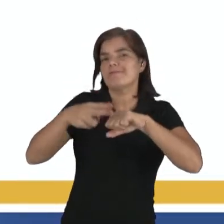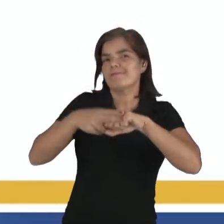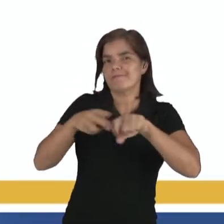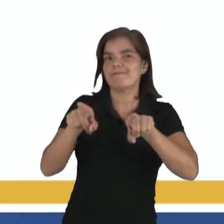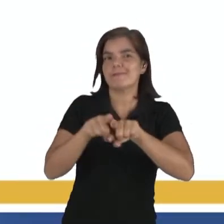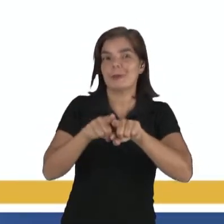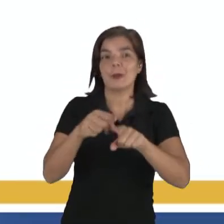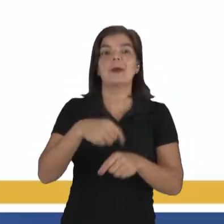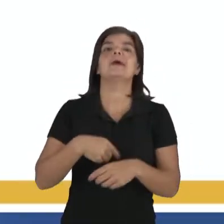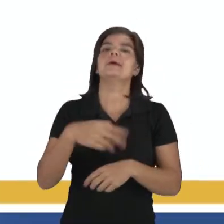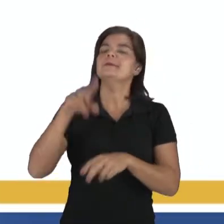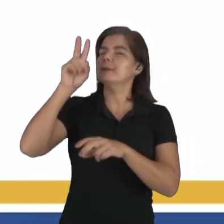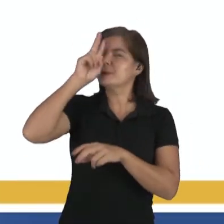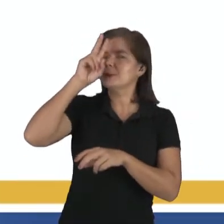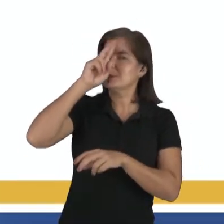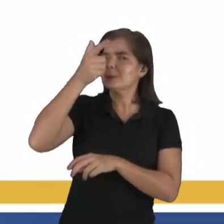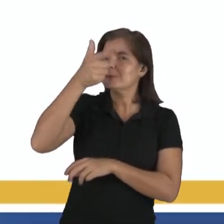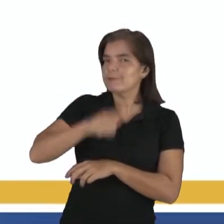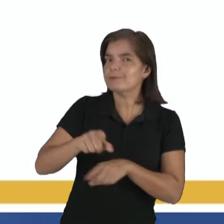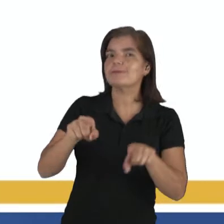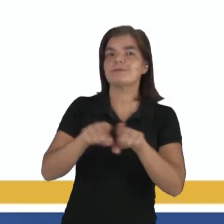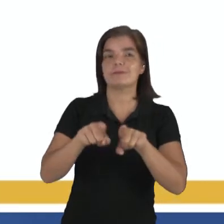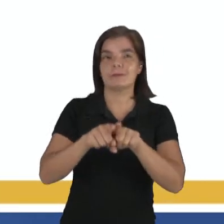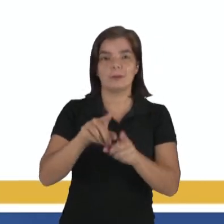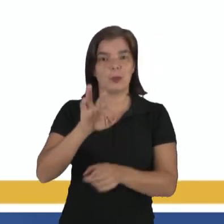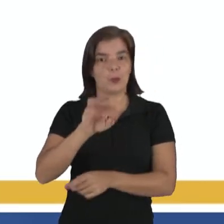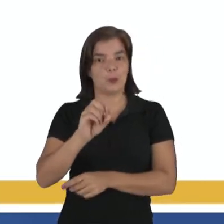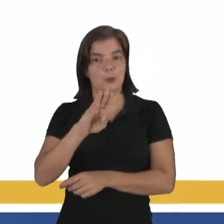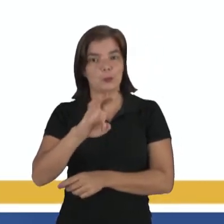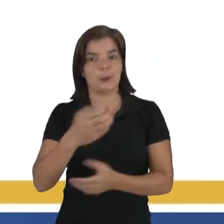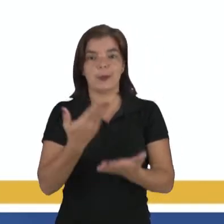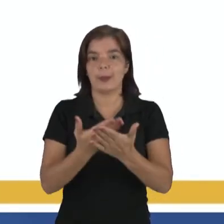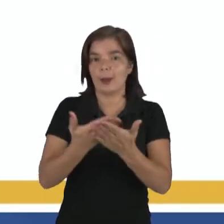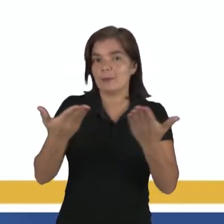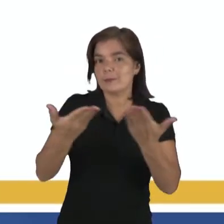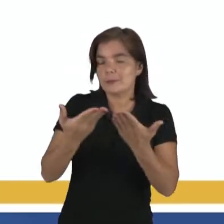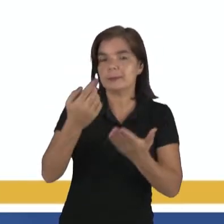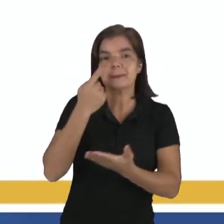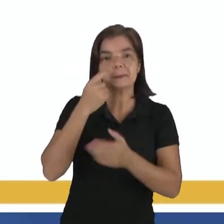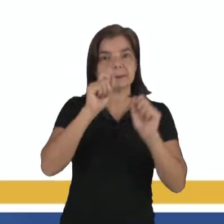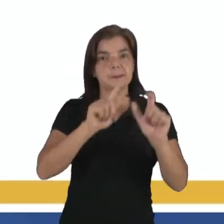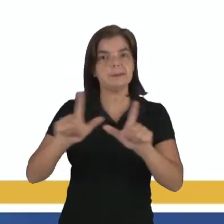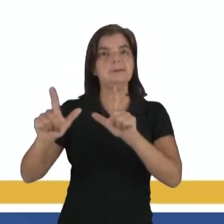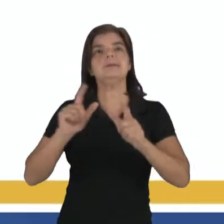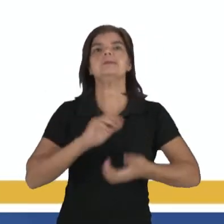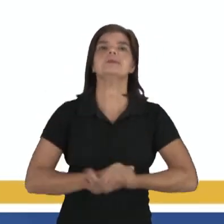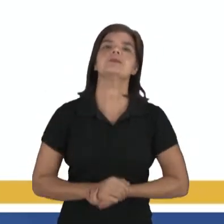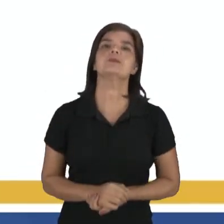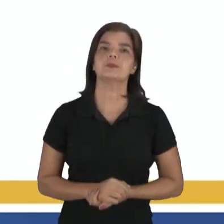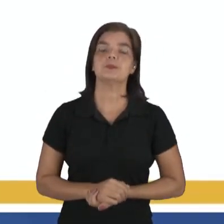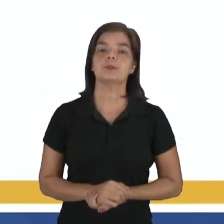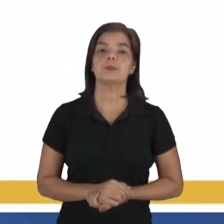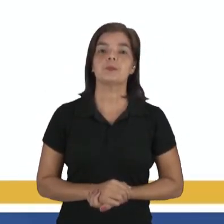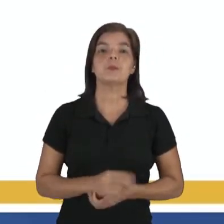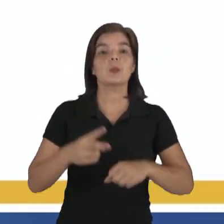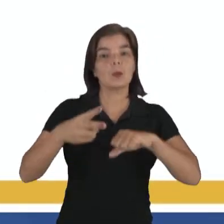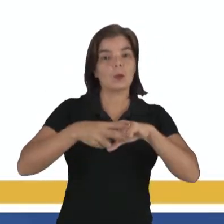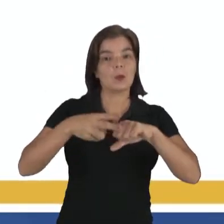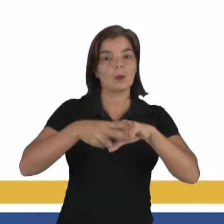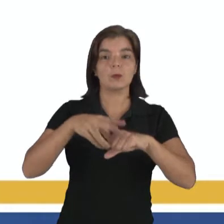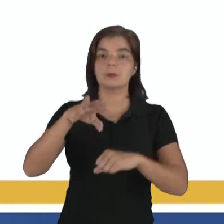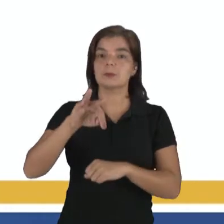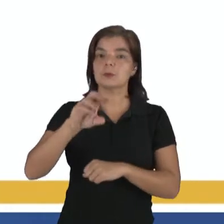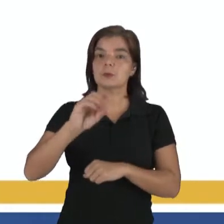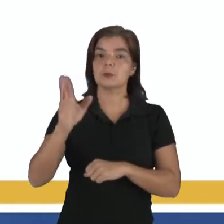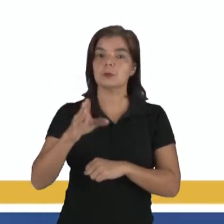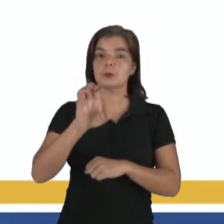be. Para isso, nós vamos relembrar o verbo to be aqui na aula de hoje, ok? Então, observem aí comigo na tela. O verbo to be, que